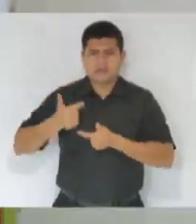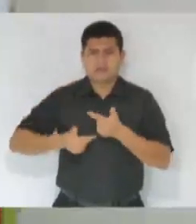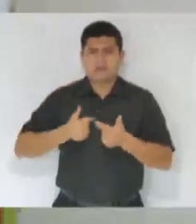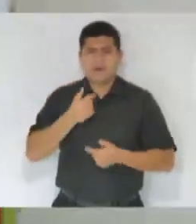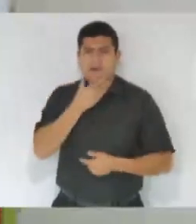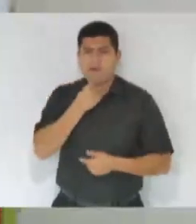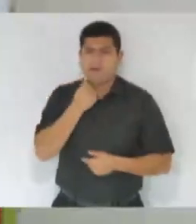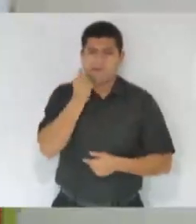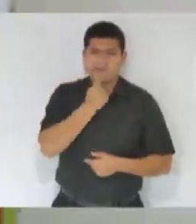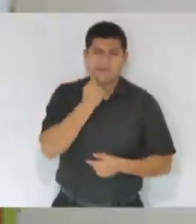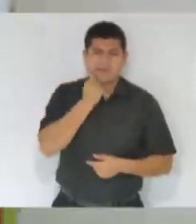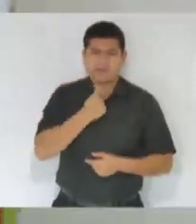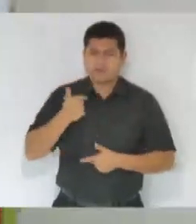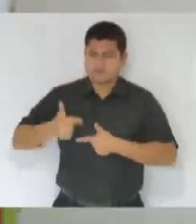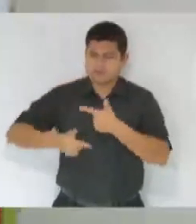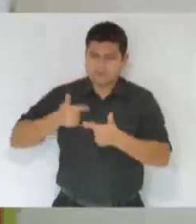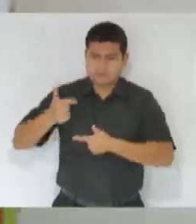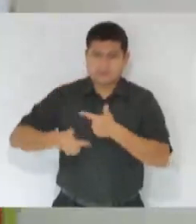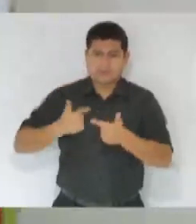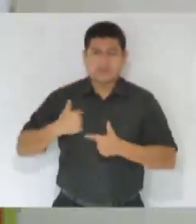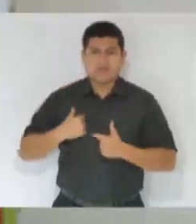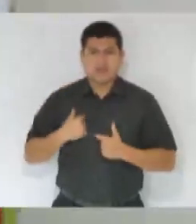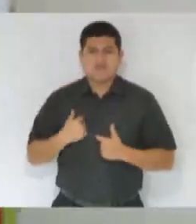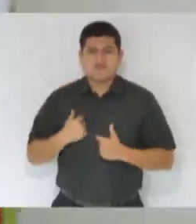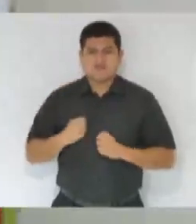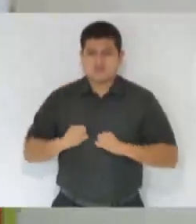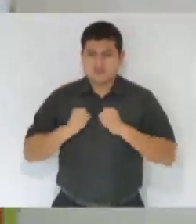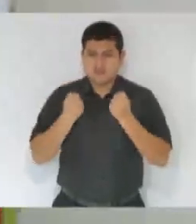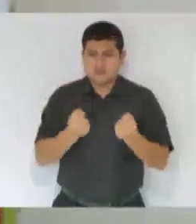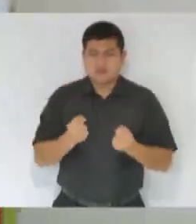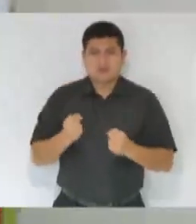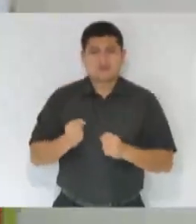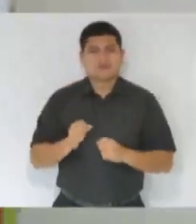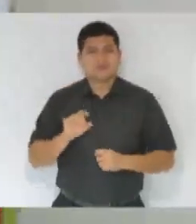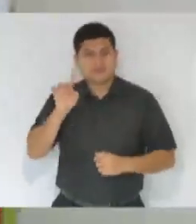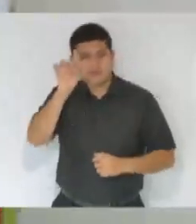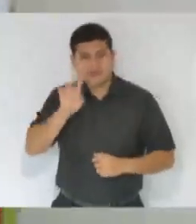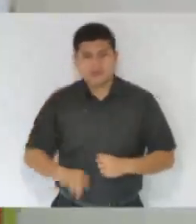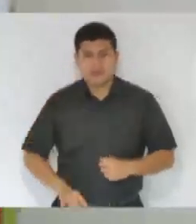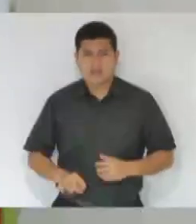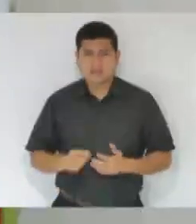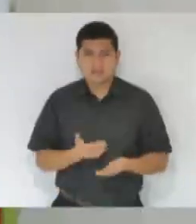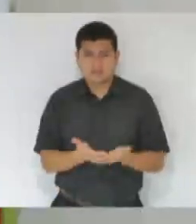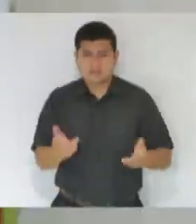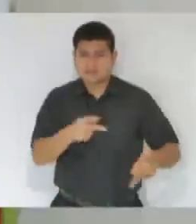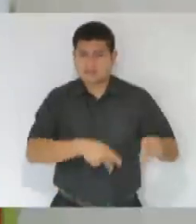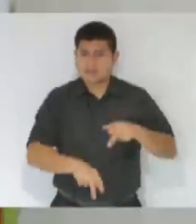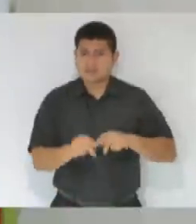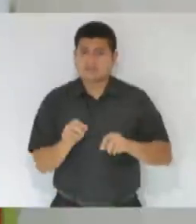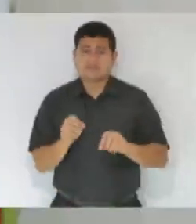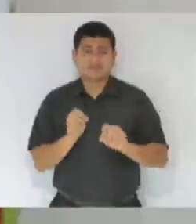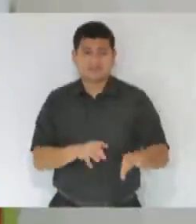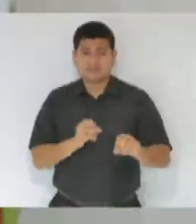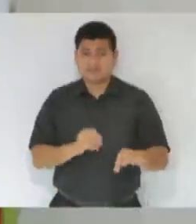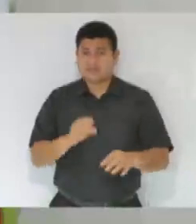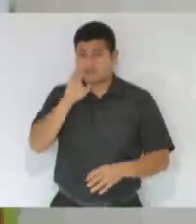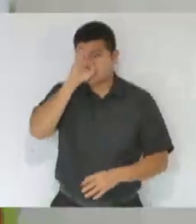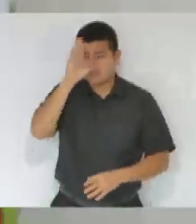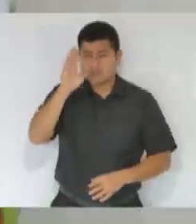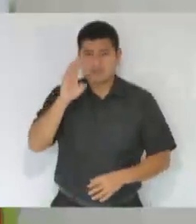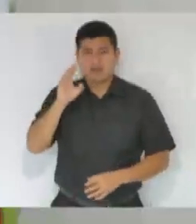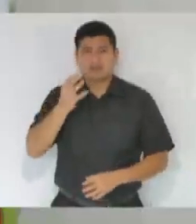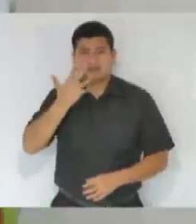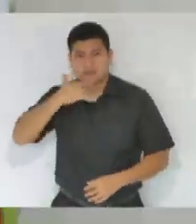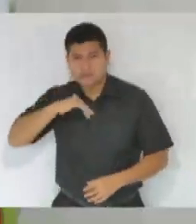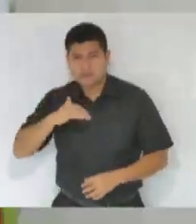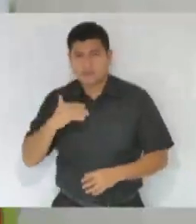suas vidas em nome da dignidade do povo e da educação, principalmente das nossas crianças brasileiras.